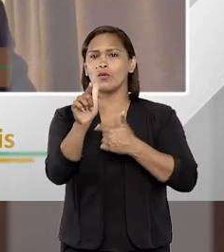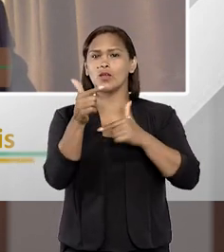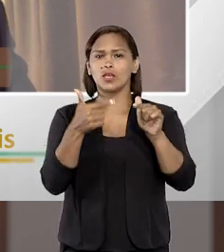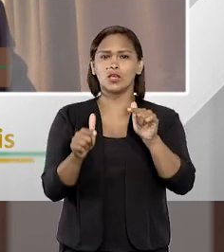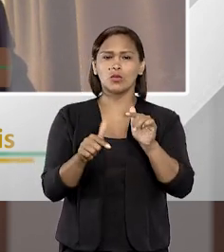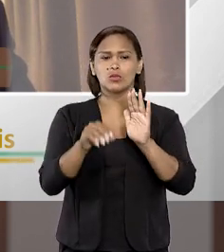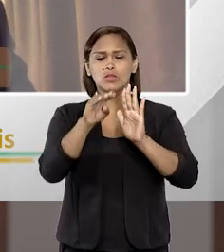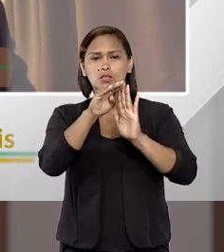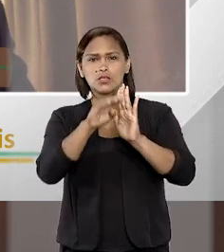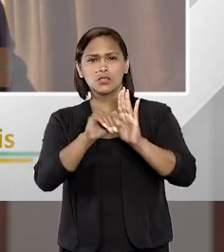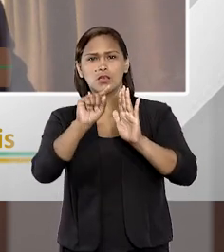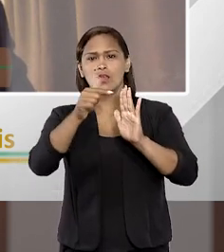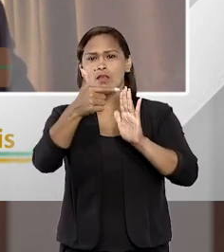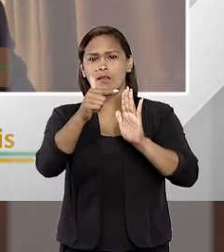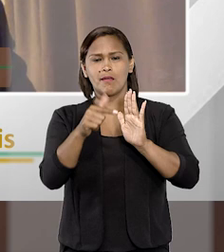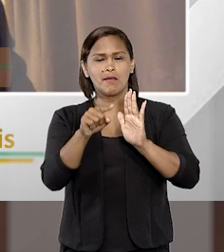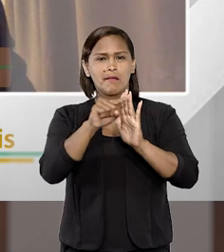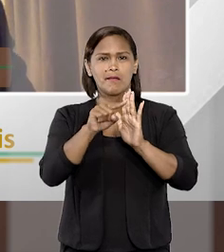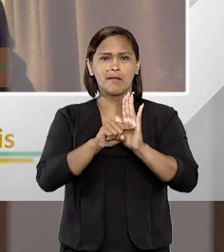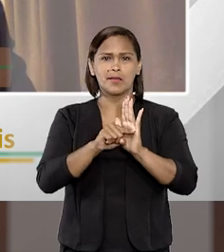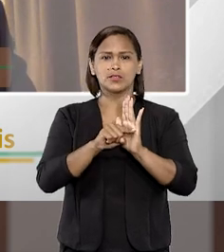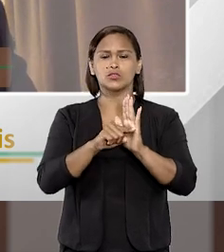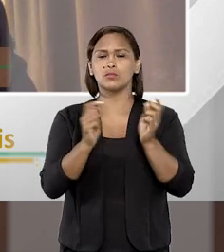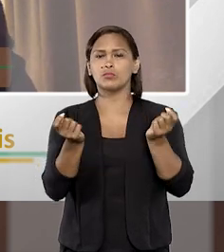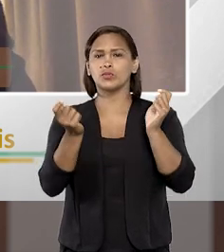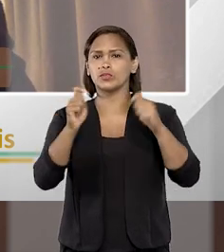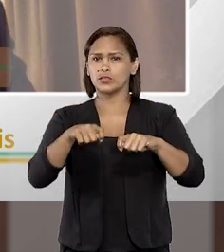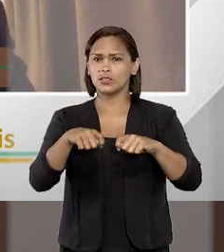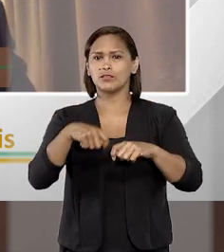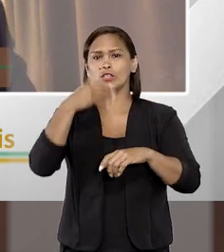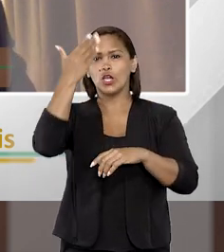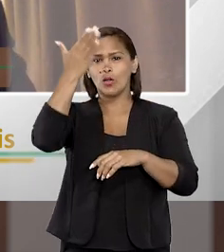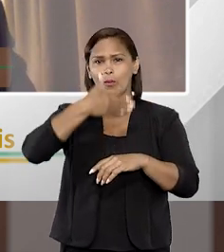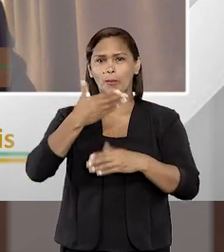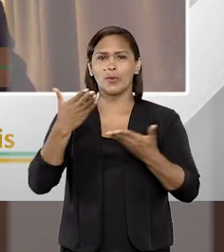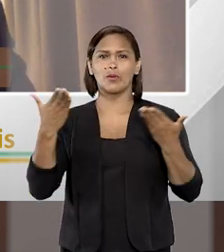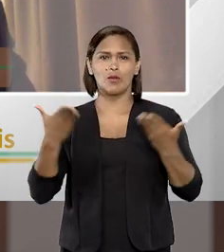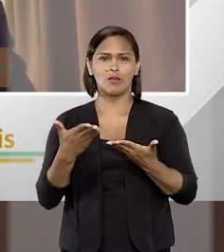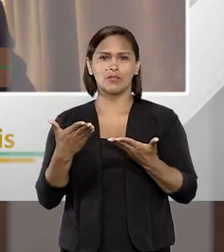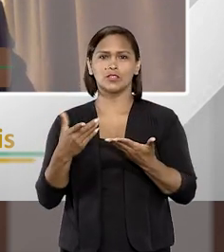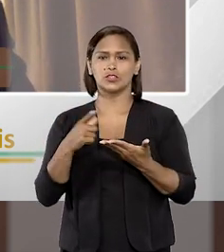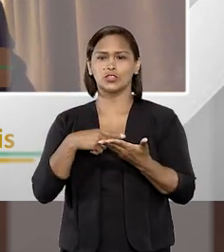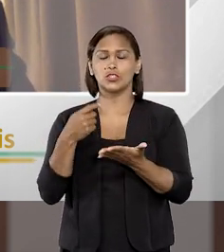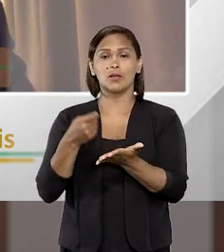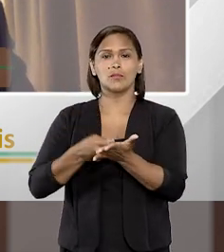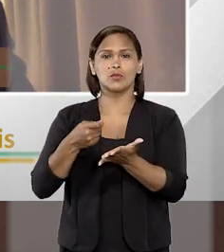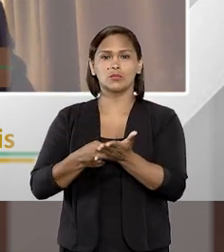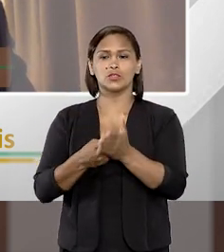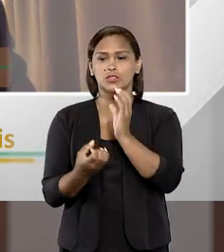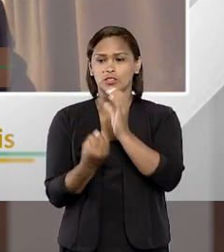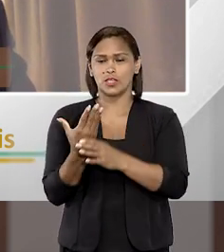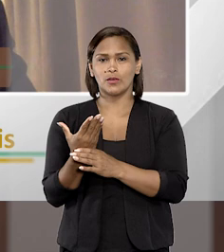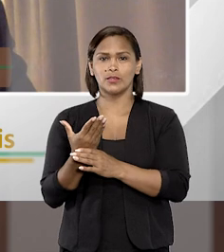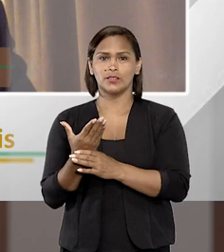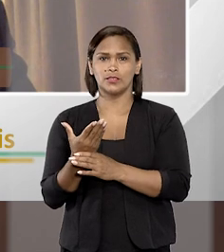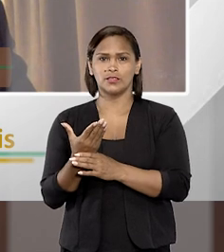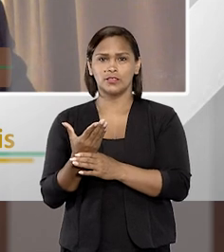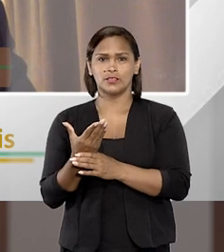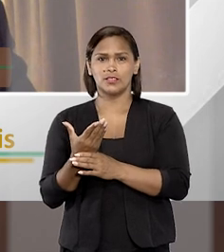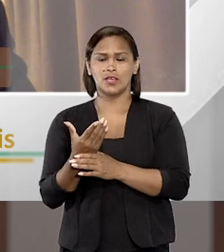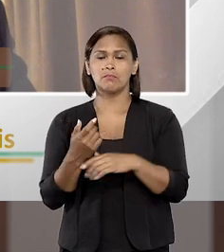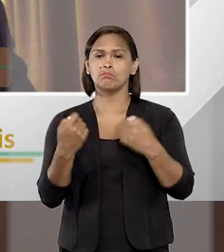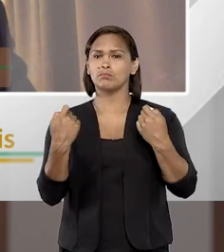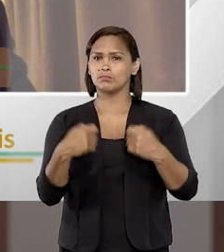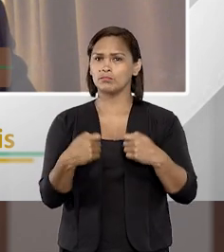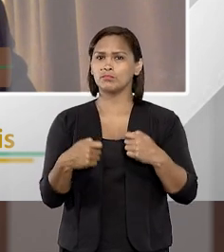a sua a sua condição de uma prova já comprometida na origem não é